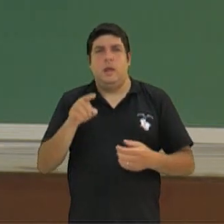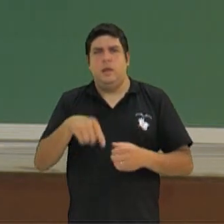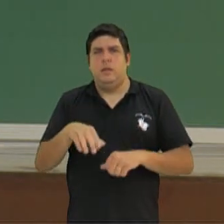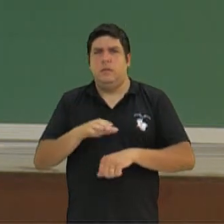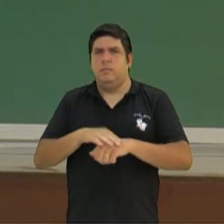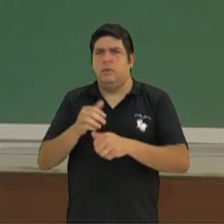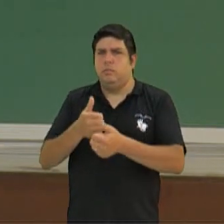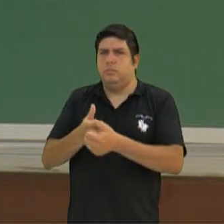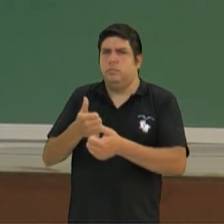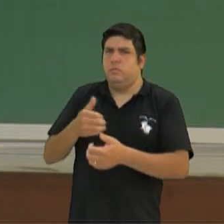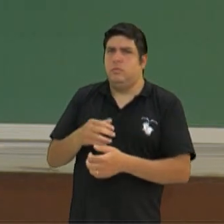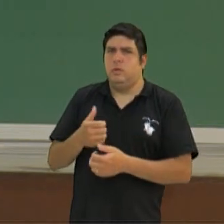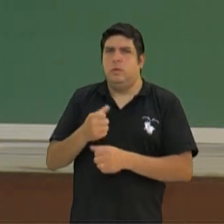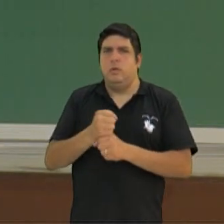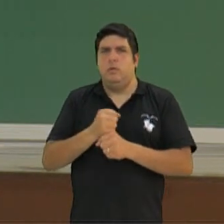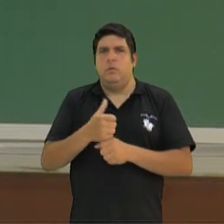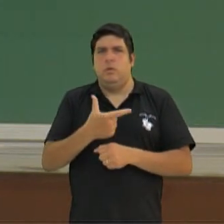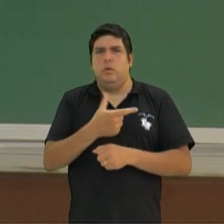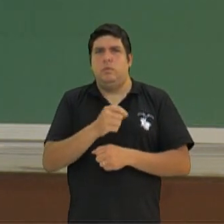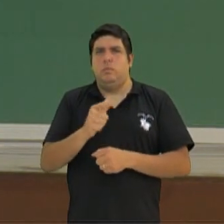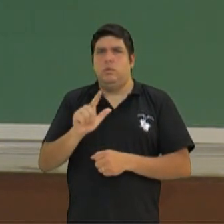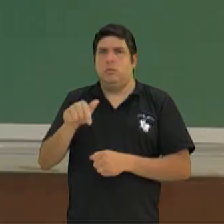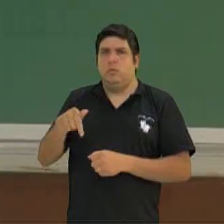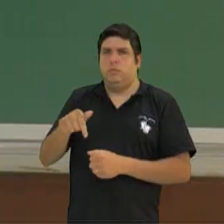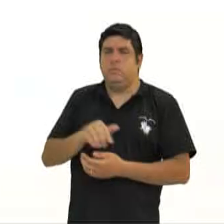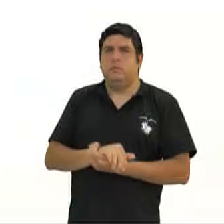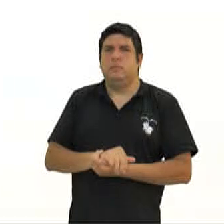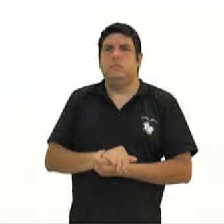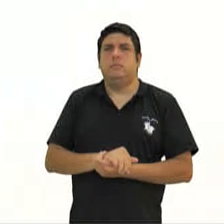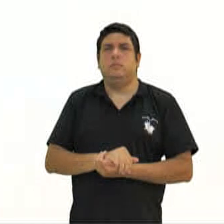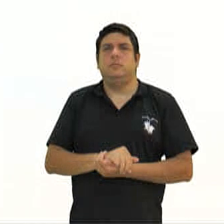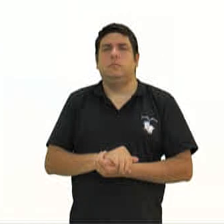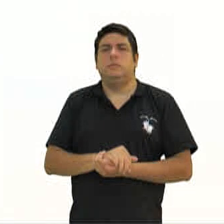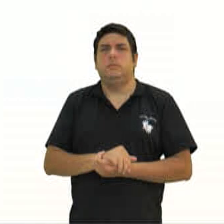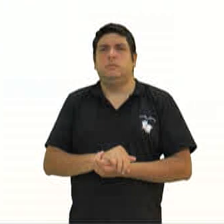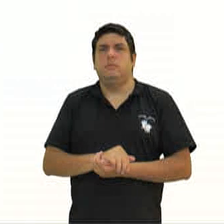recente, do ano de 2017. Então, assim, já